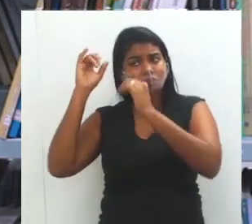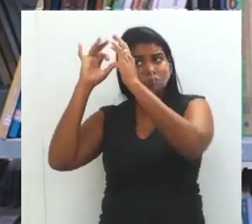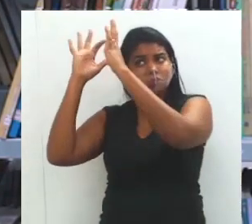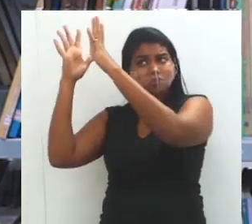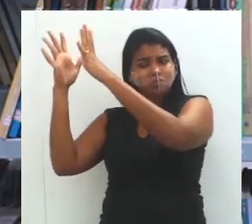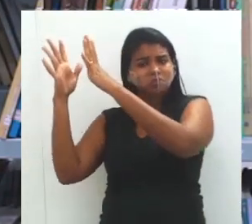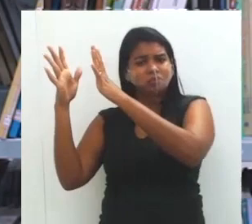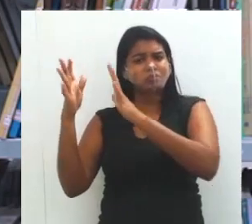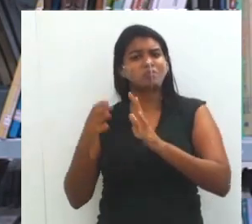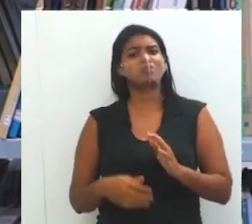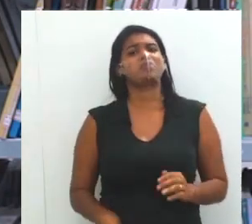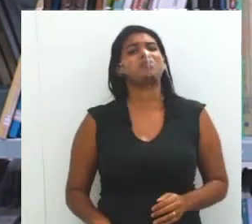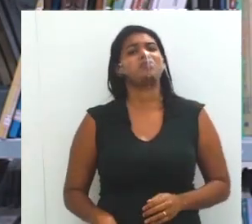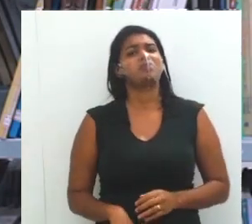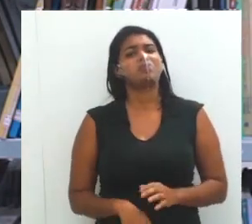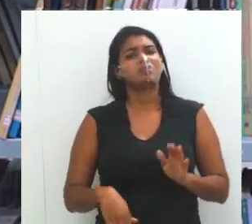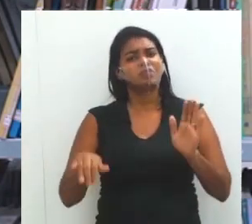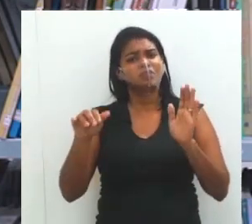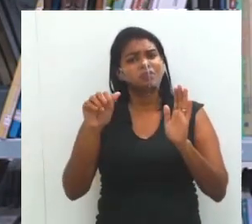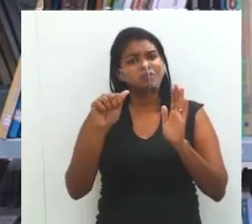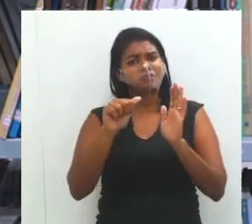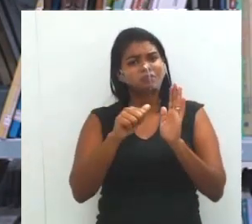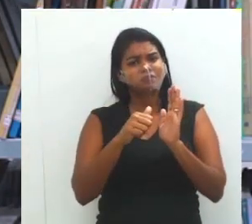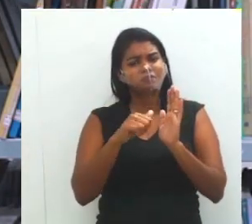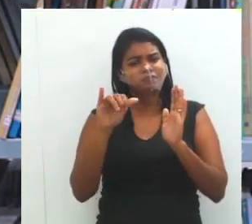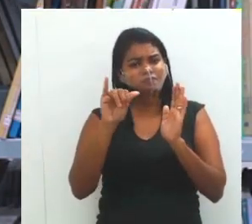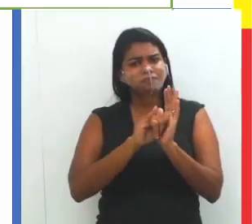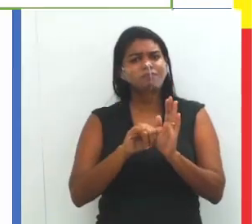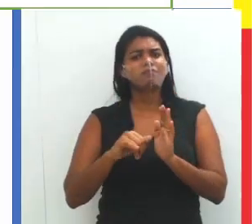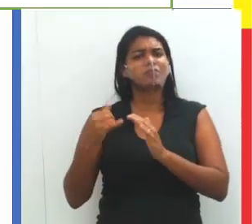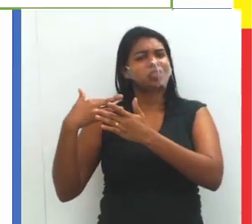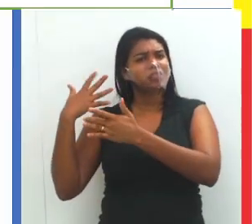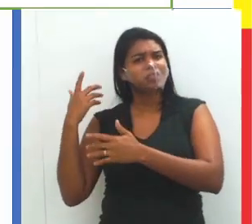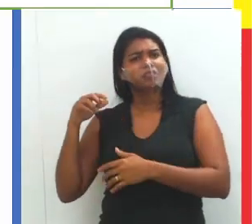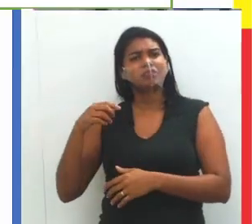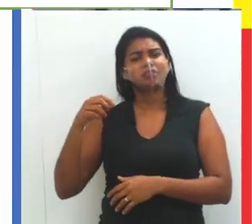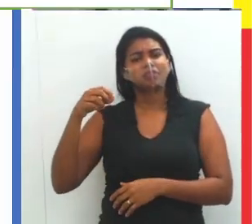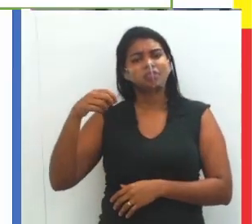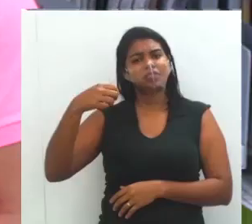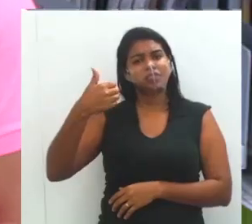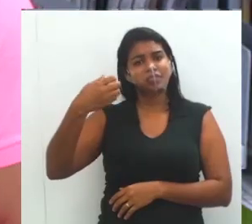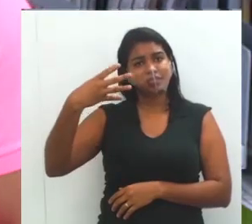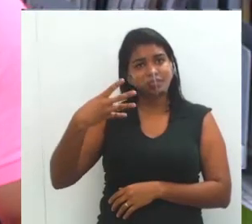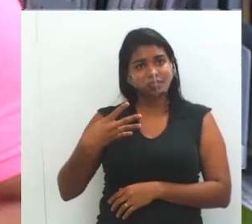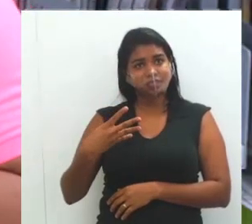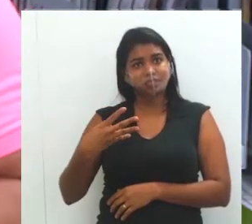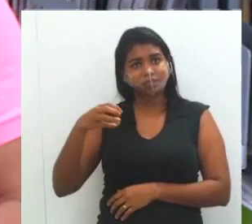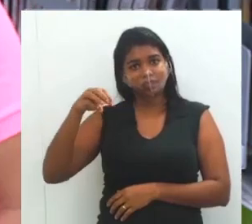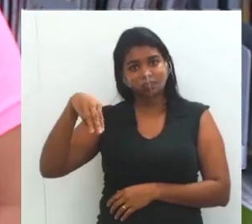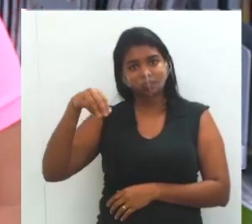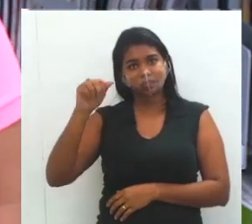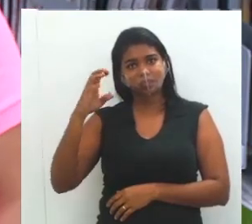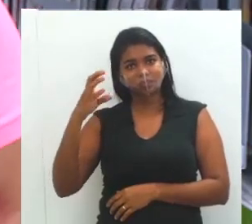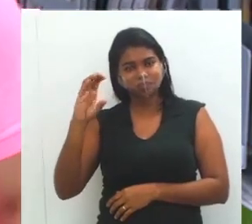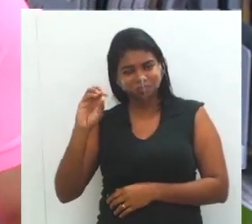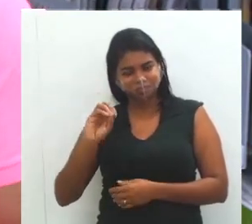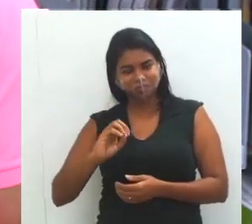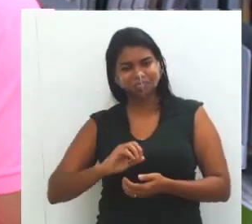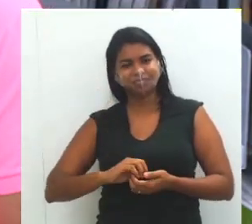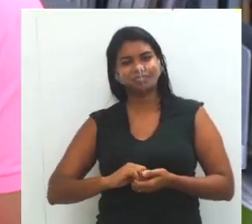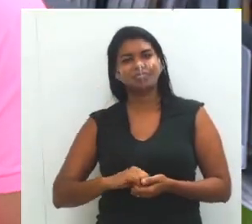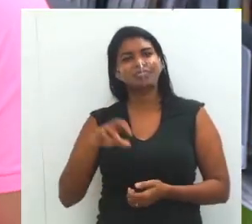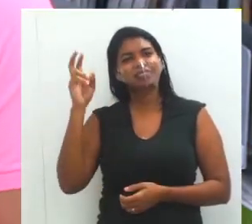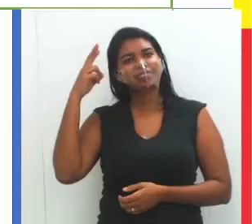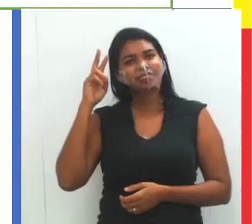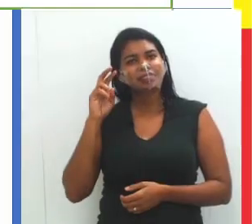de uma identidade. Ele preservou sua identidade. No dia 14 de março, lembrando que é o meu aniversário, 14 de